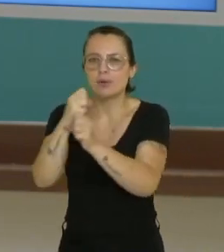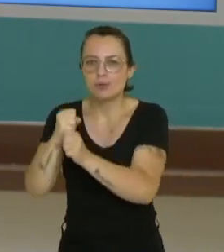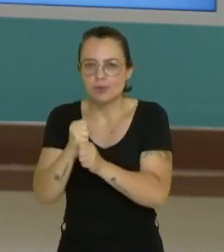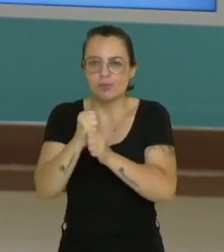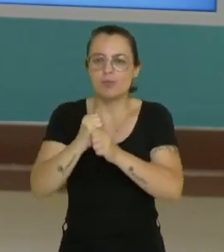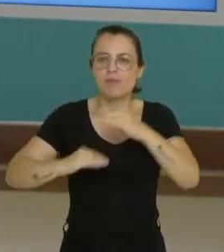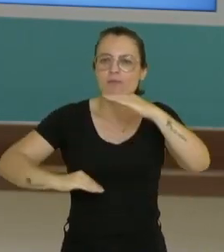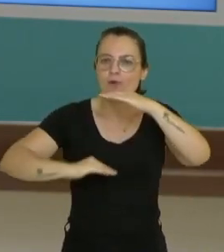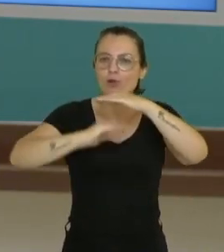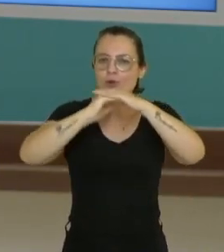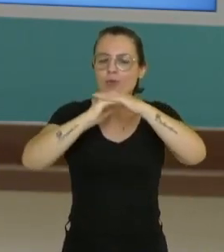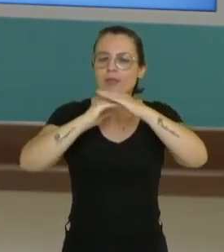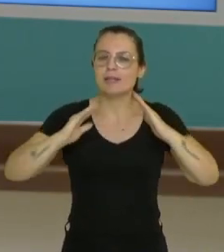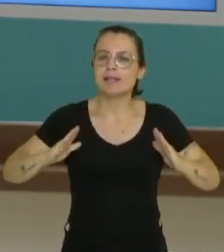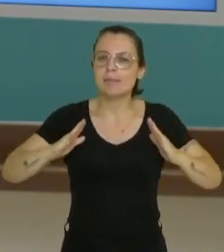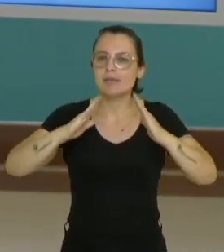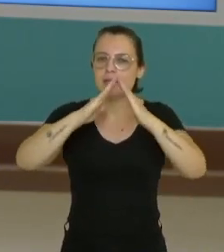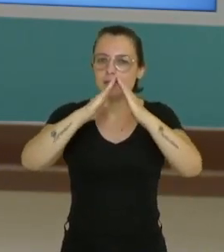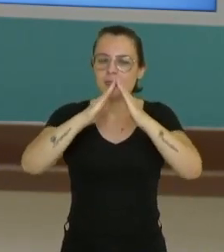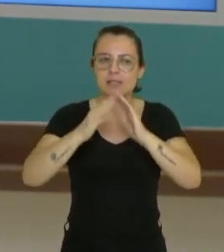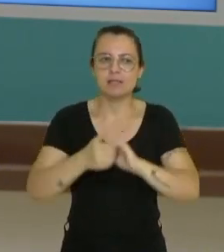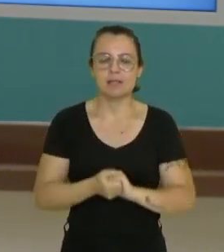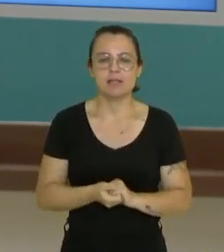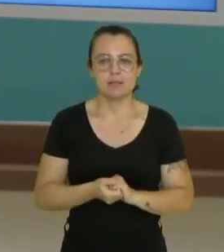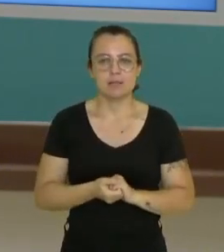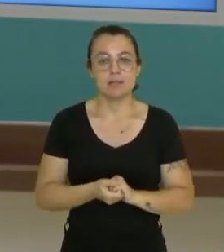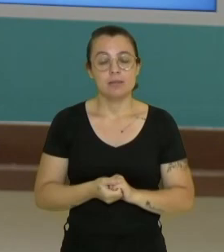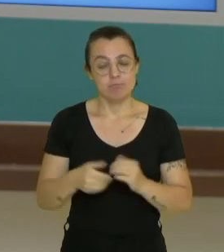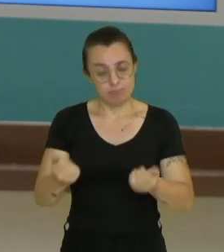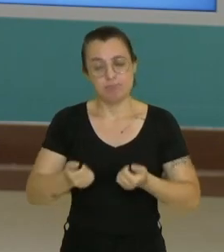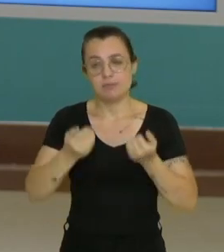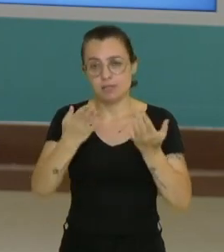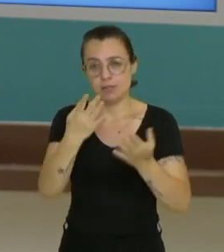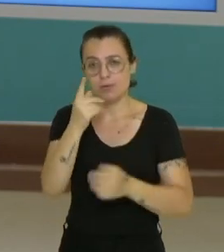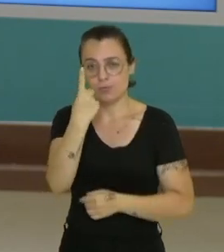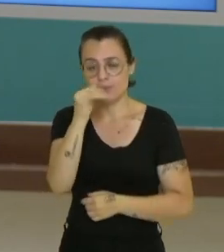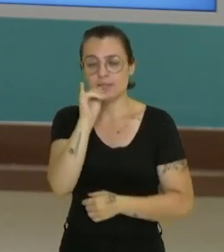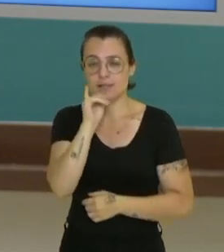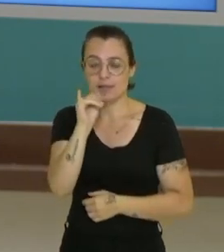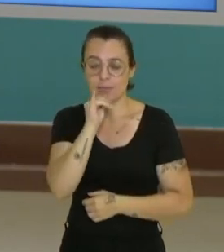o volume de uma pirâmide, fazendo alguns exemplos que torna mais